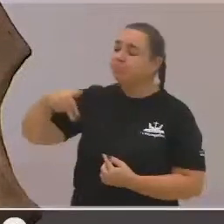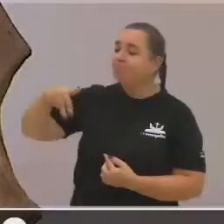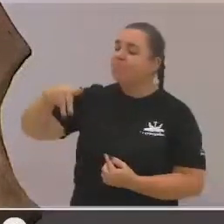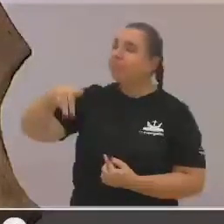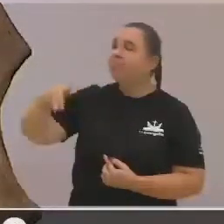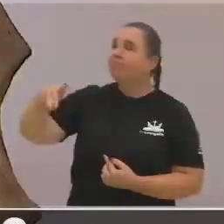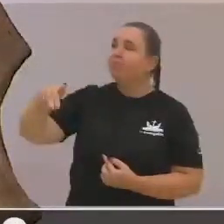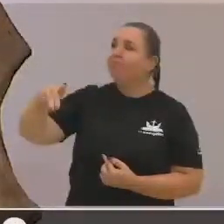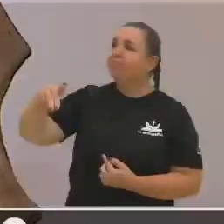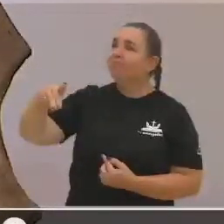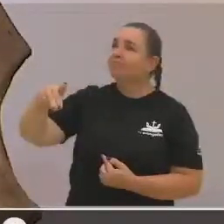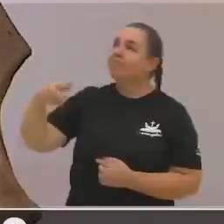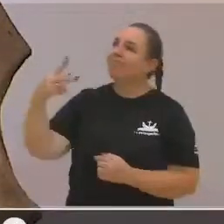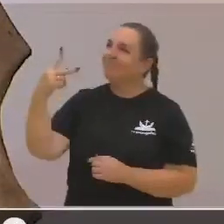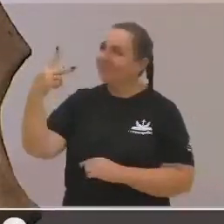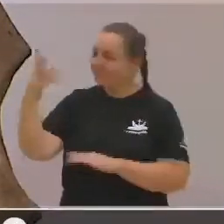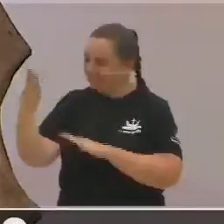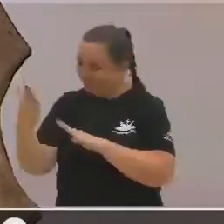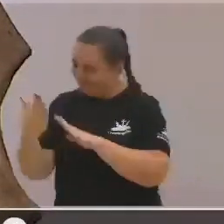caminhar.